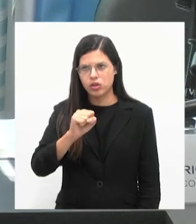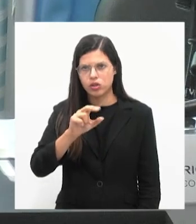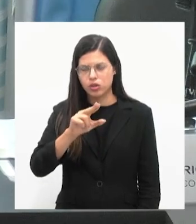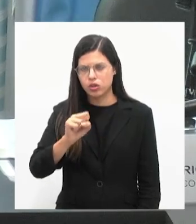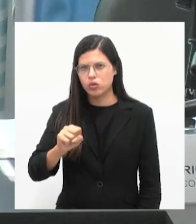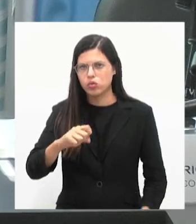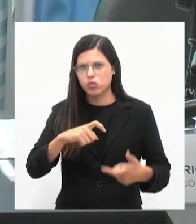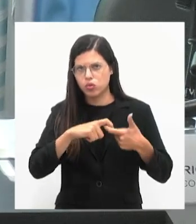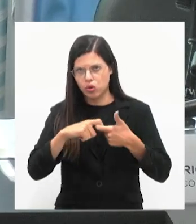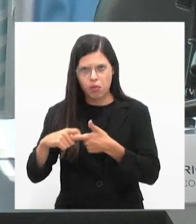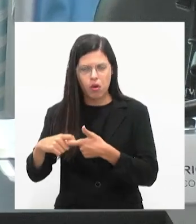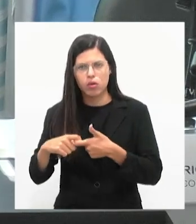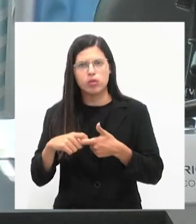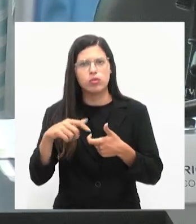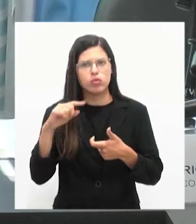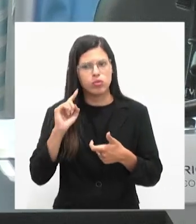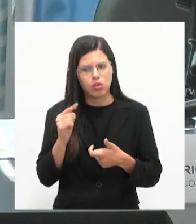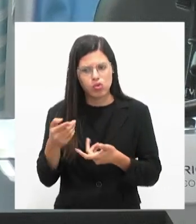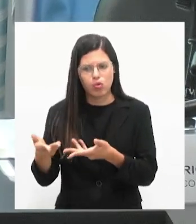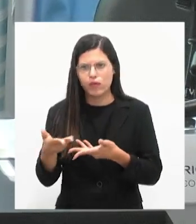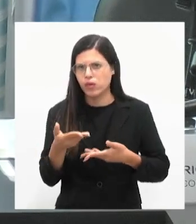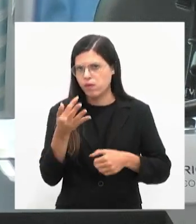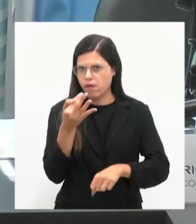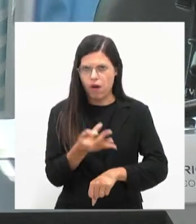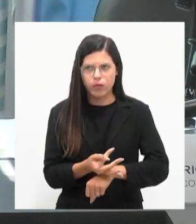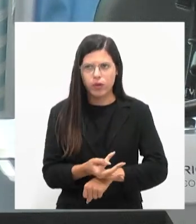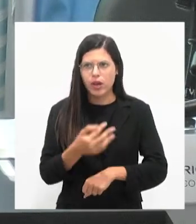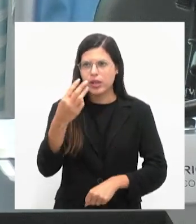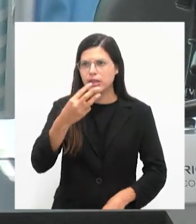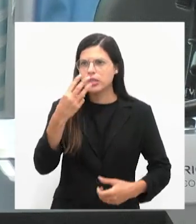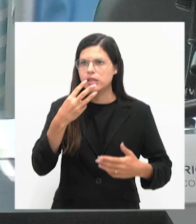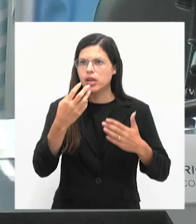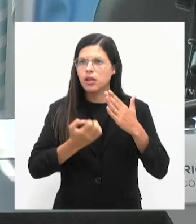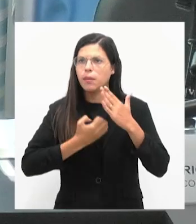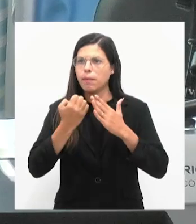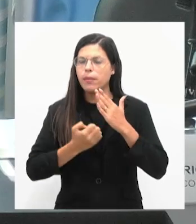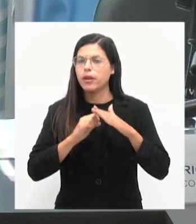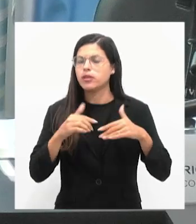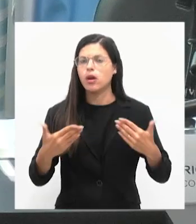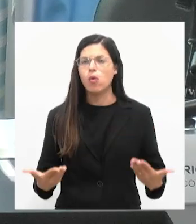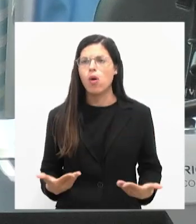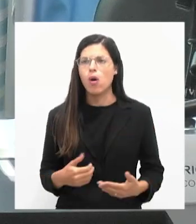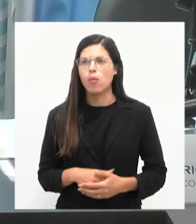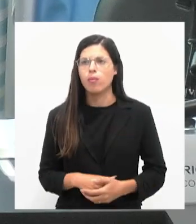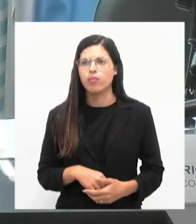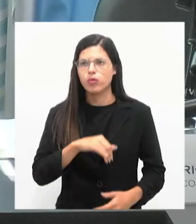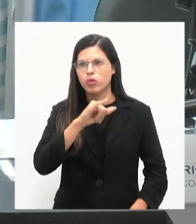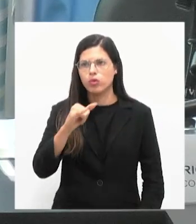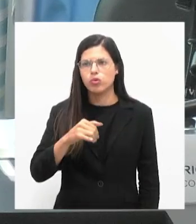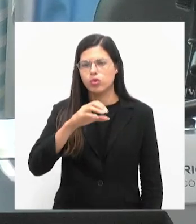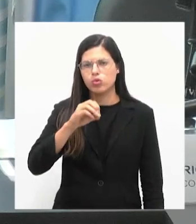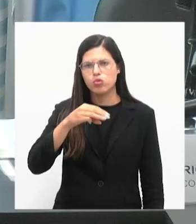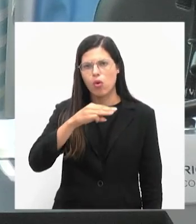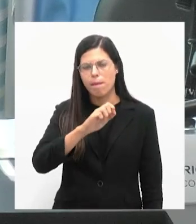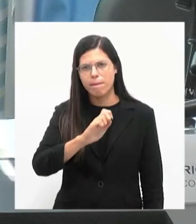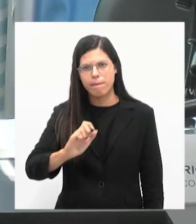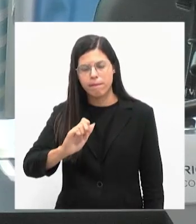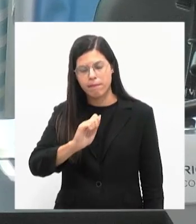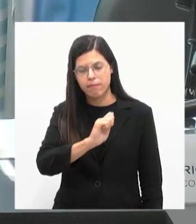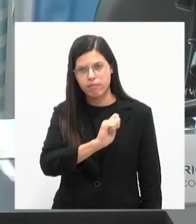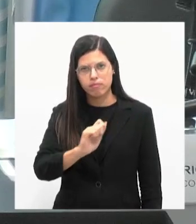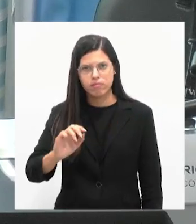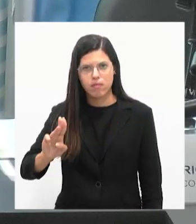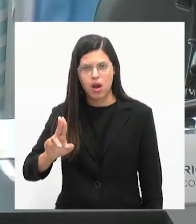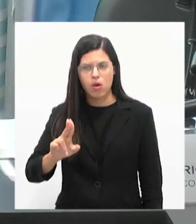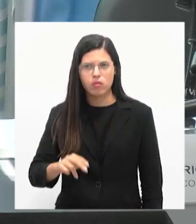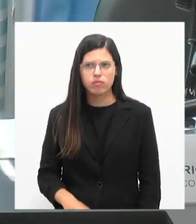compareceu. E qual é a outra terceira empresa? Cadê? A terceira empresa é qual? Jomal. Jomal. Cadê? Está onde aqui?